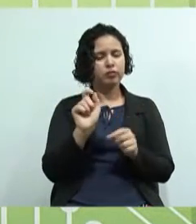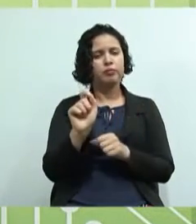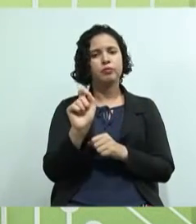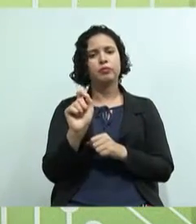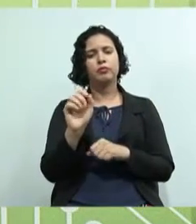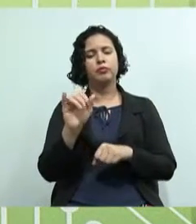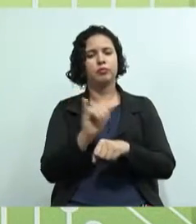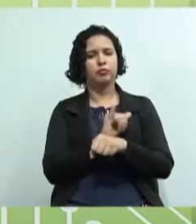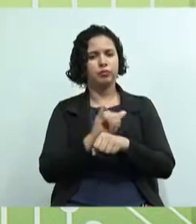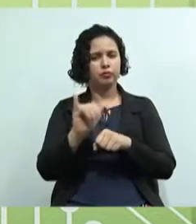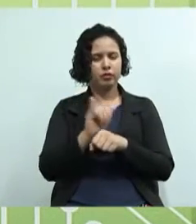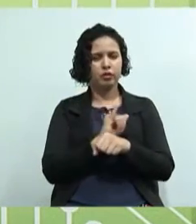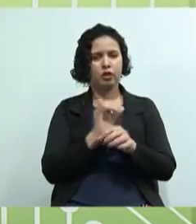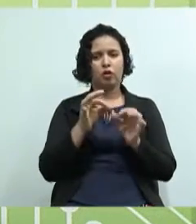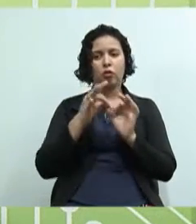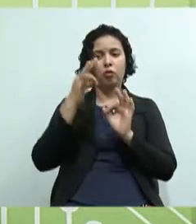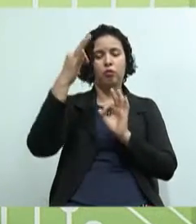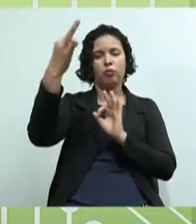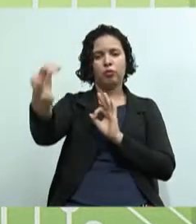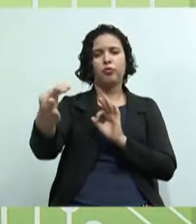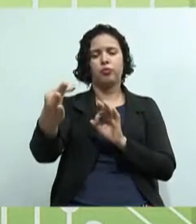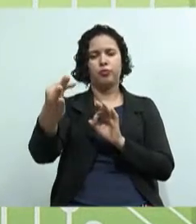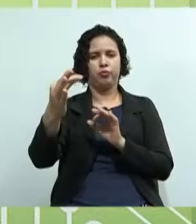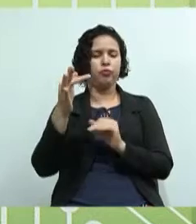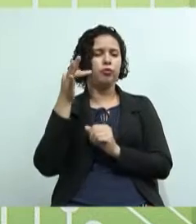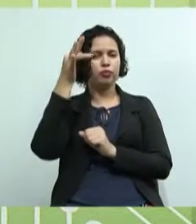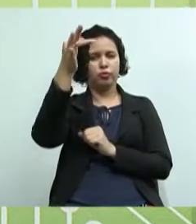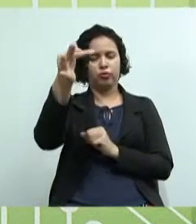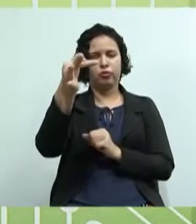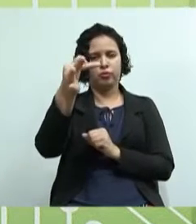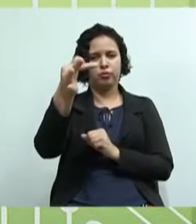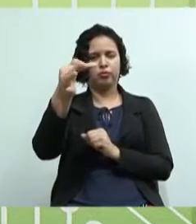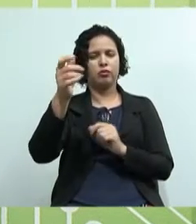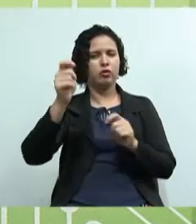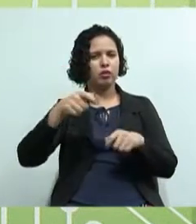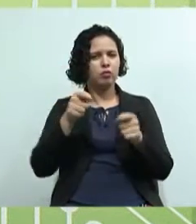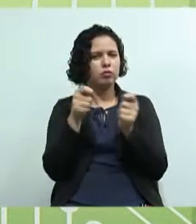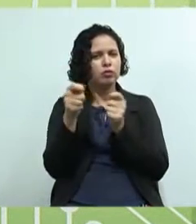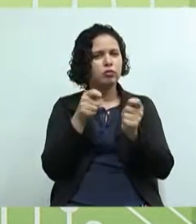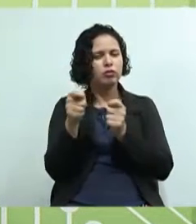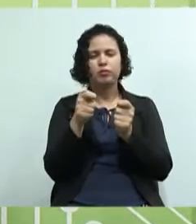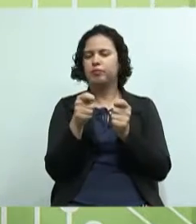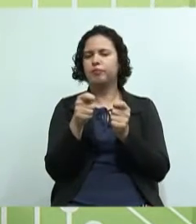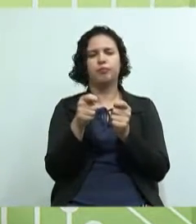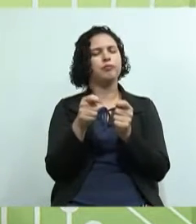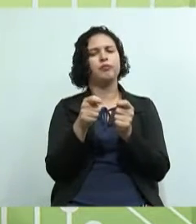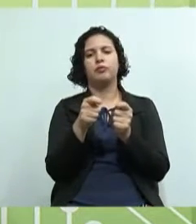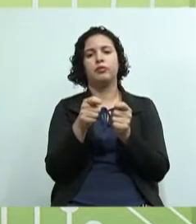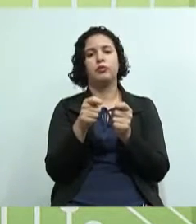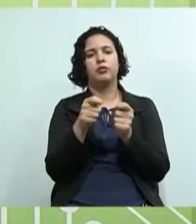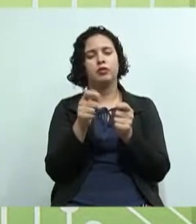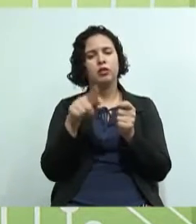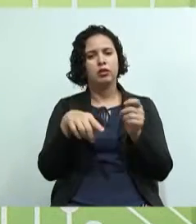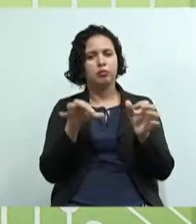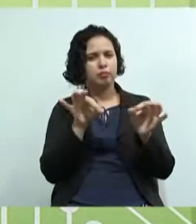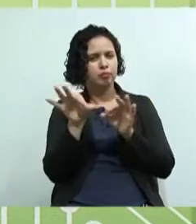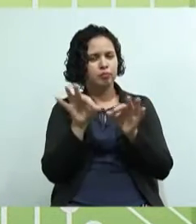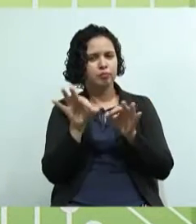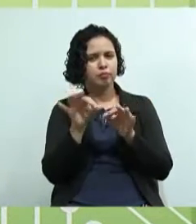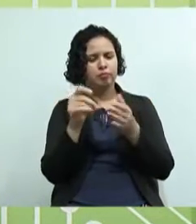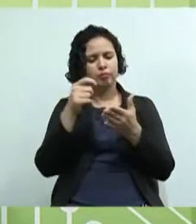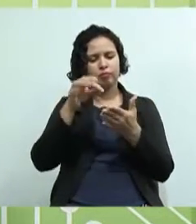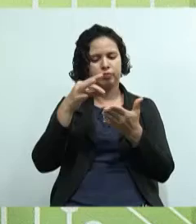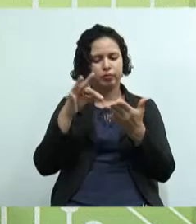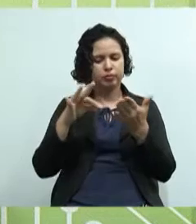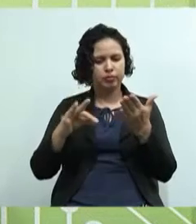O estratégico é aquele de longo prazo, você não tem controle sobre ele, você não sabe, ele é algo incerto, você planeja o que você quer